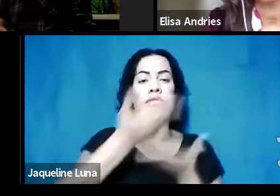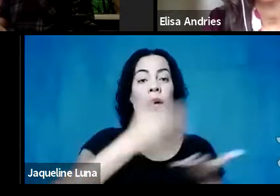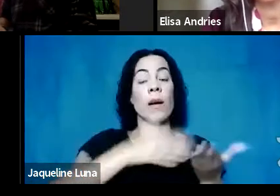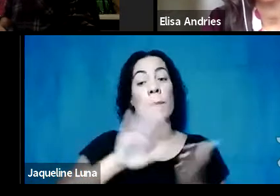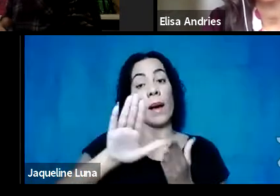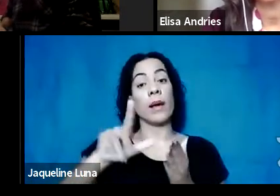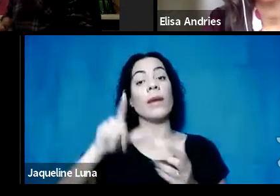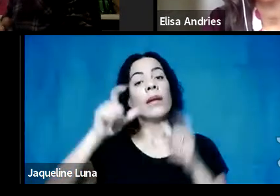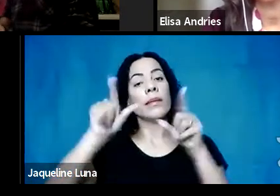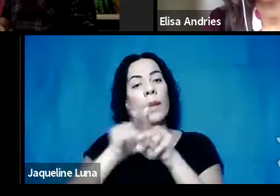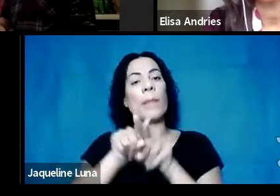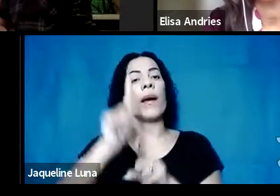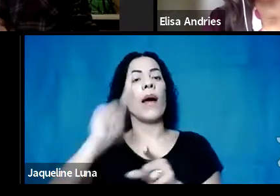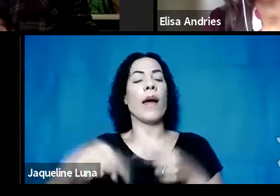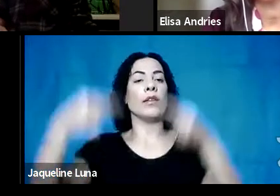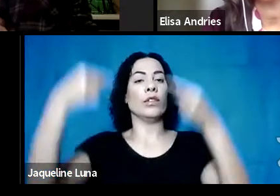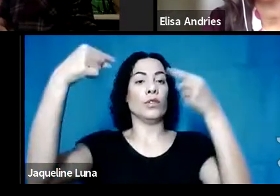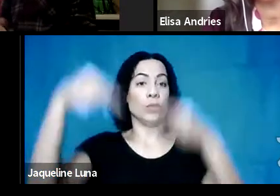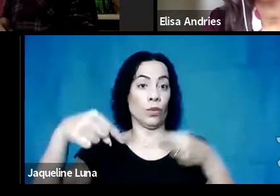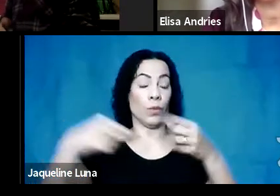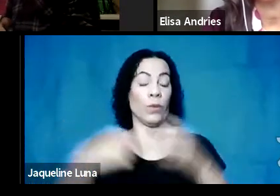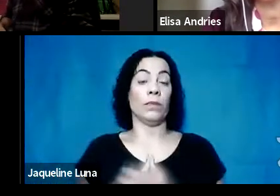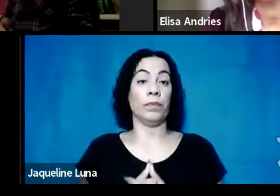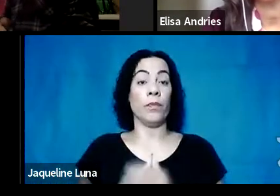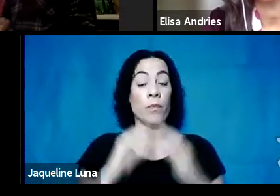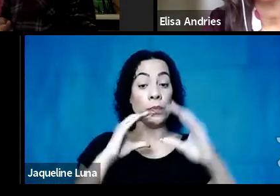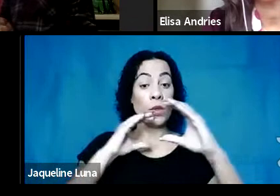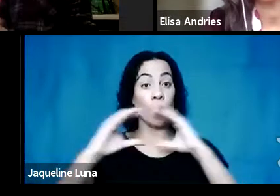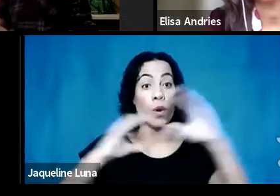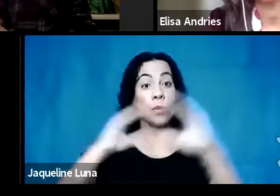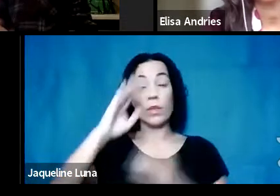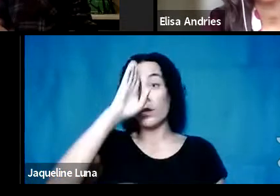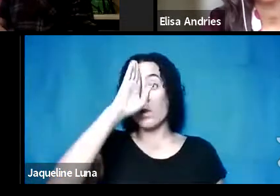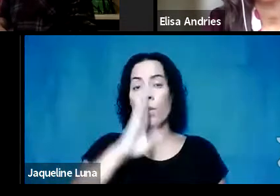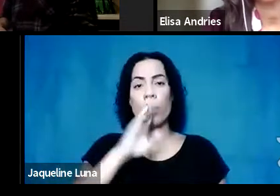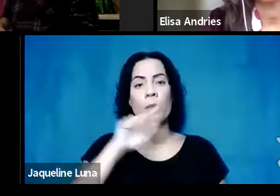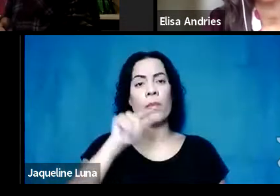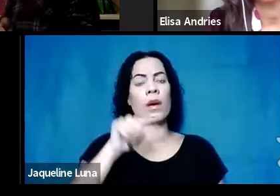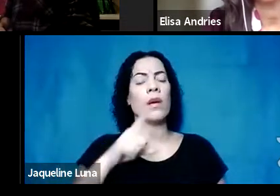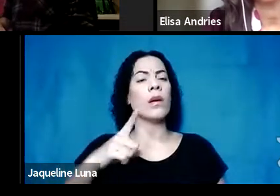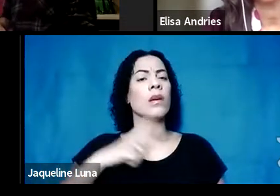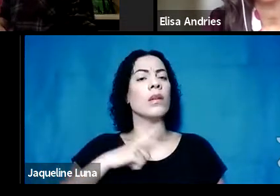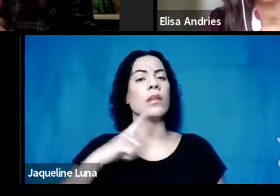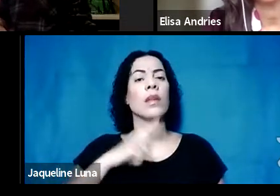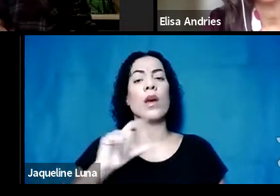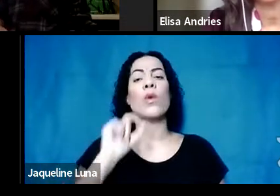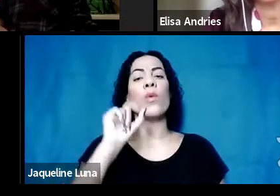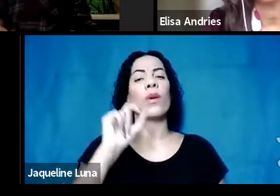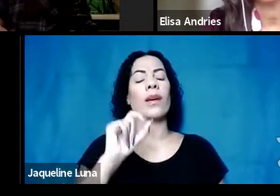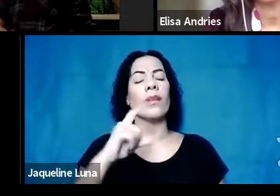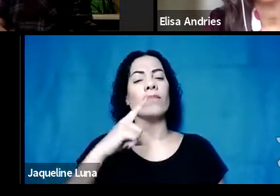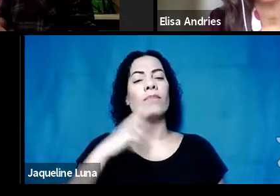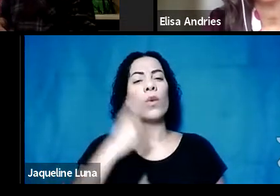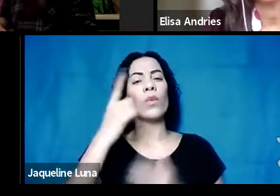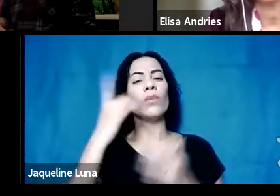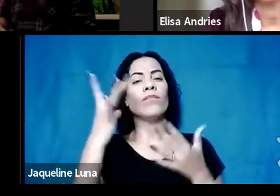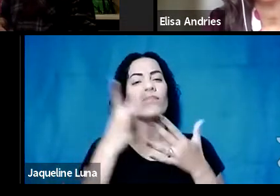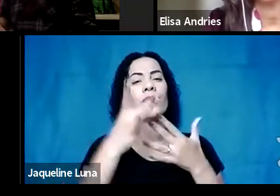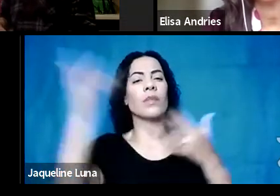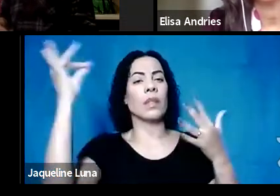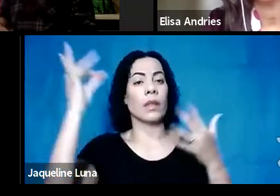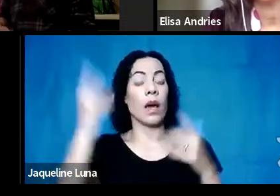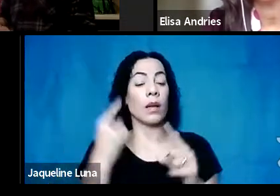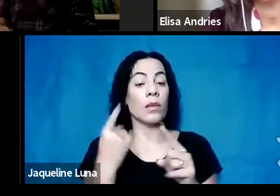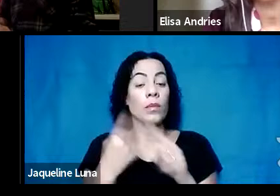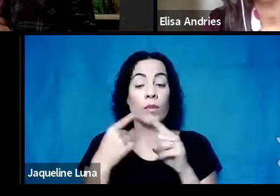intensa. A comunicação pública ela tem justamente a peculiaridade de encarar de